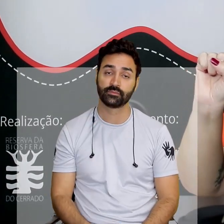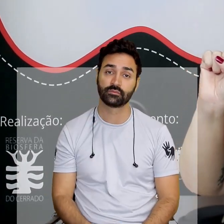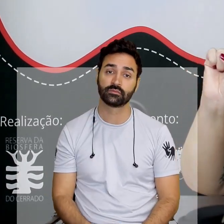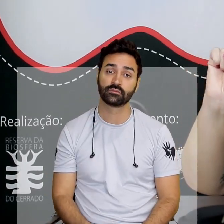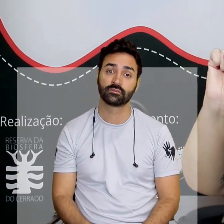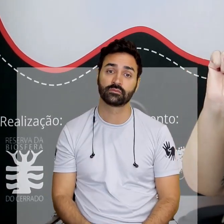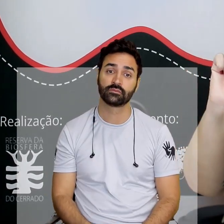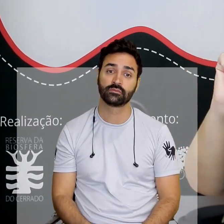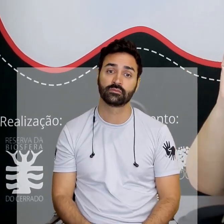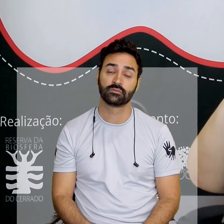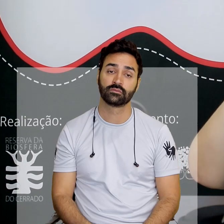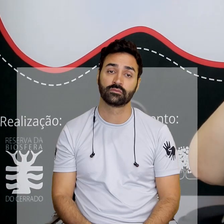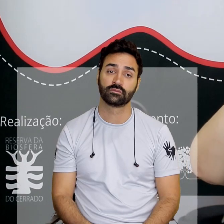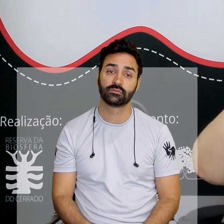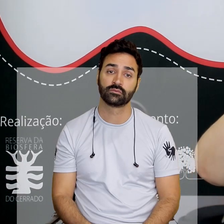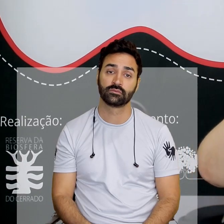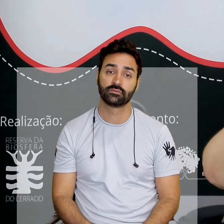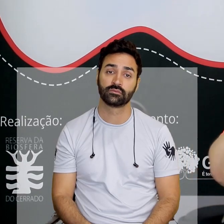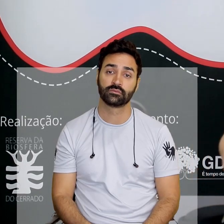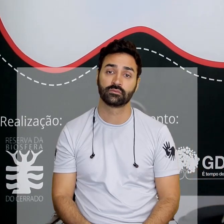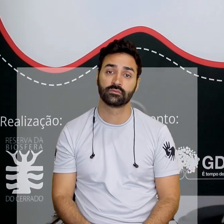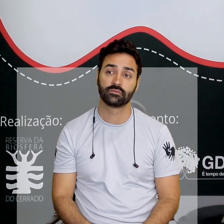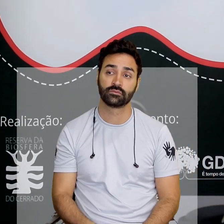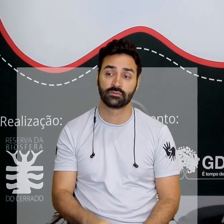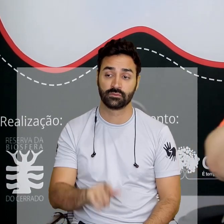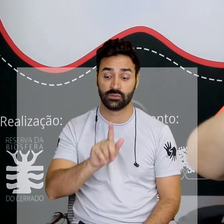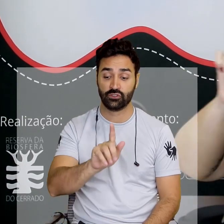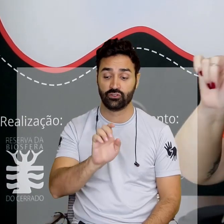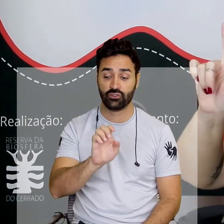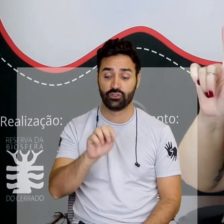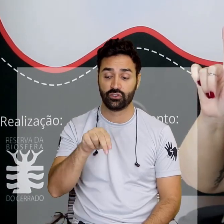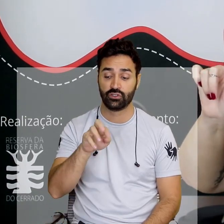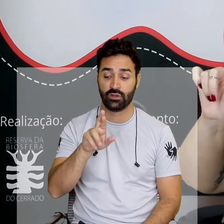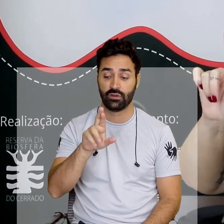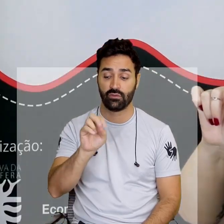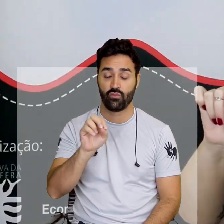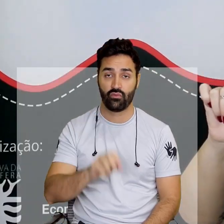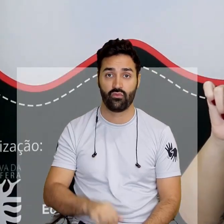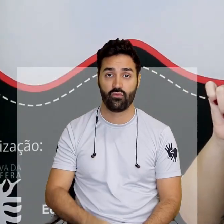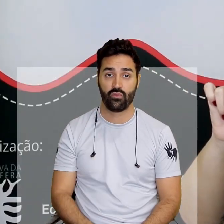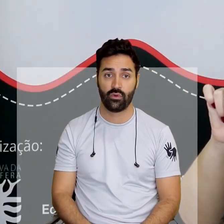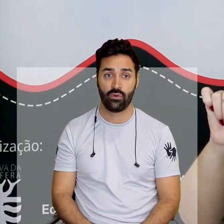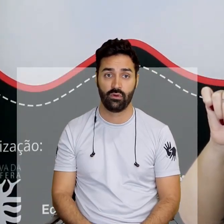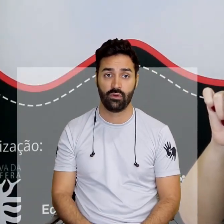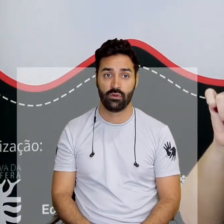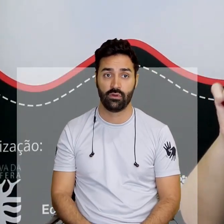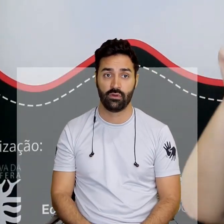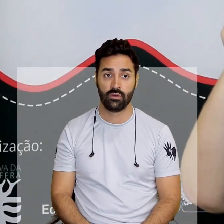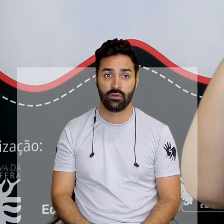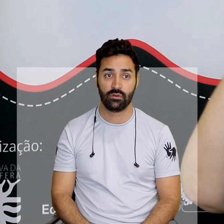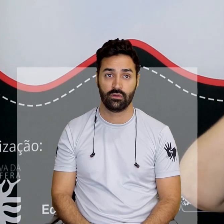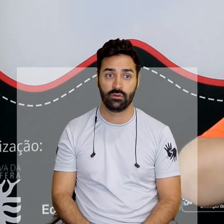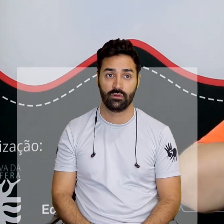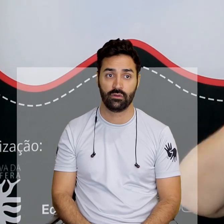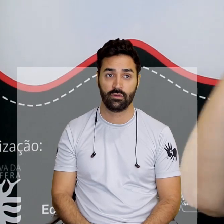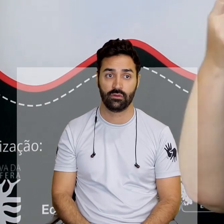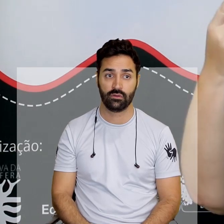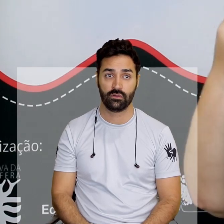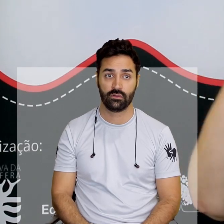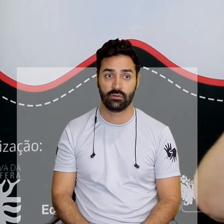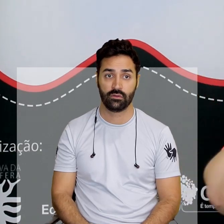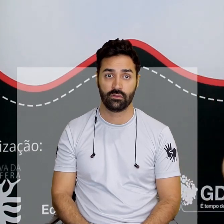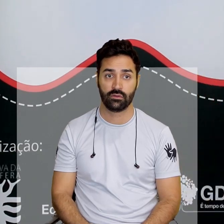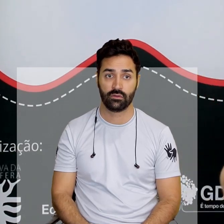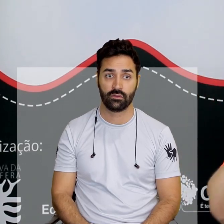o genro? Letra G com o mesmo movimento, certo? Que seria a relação